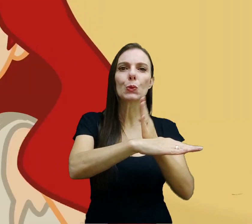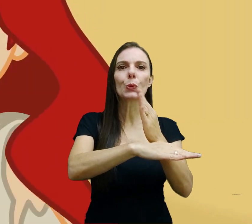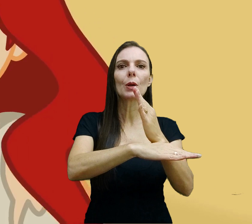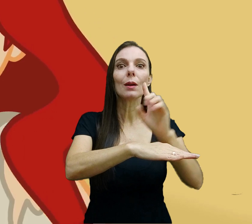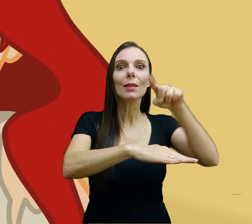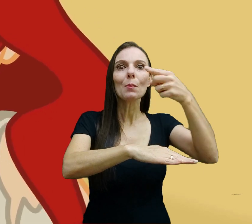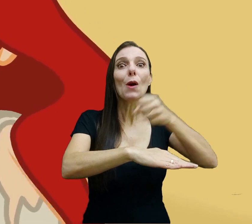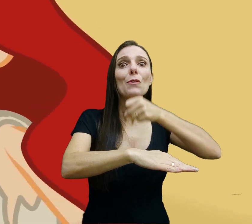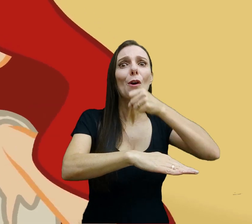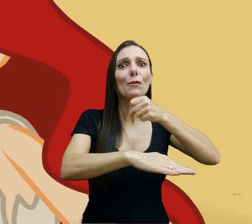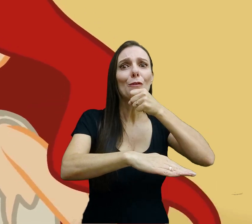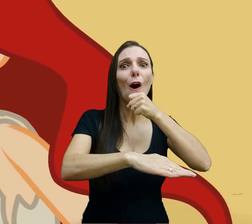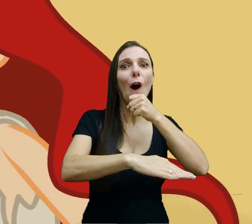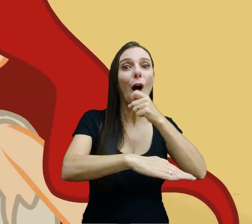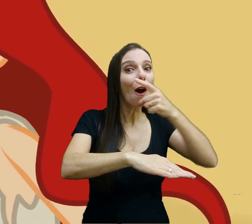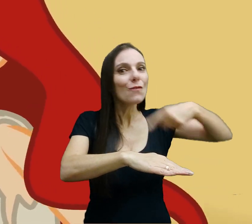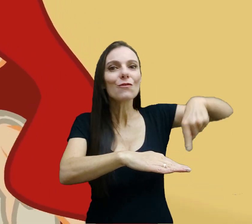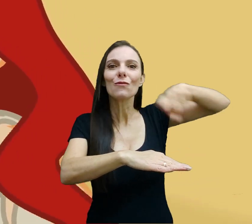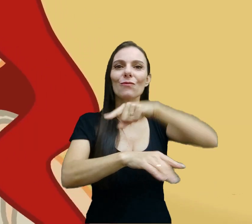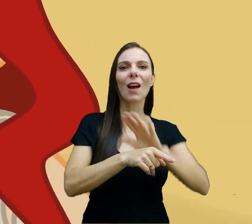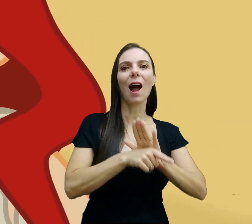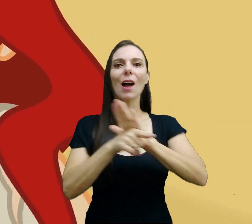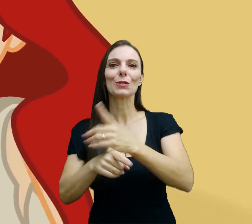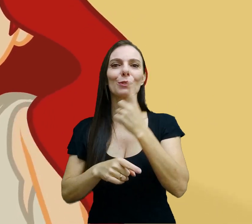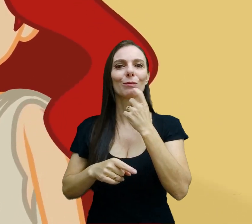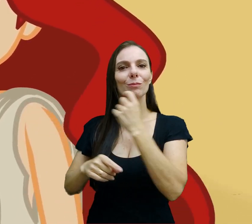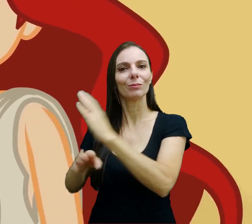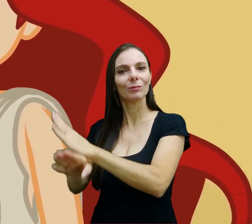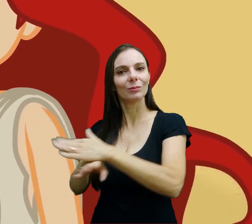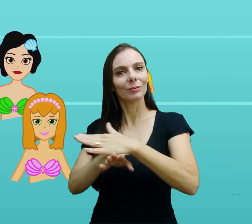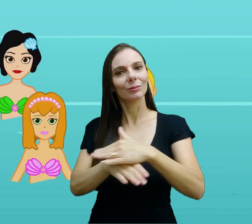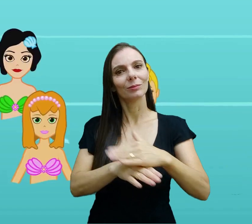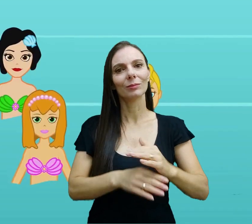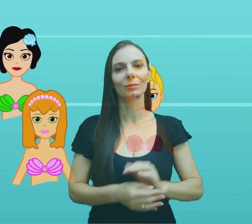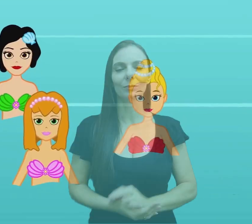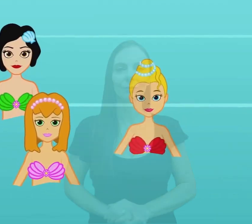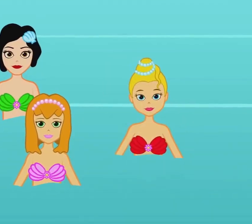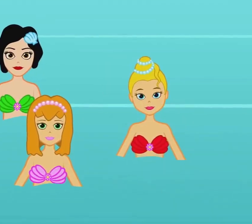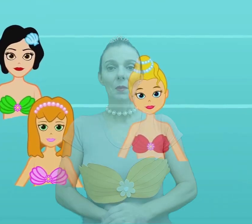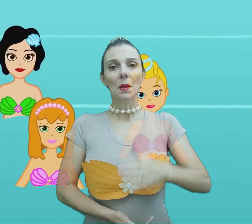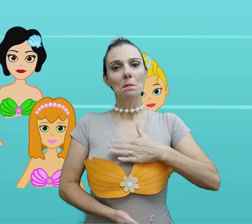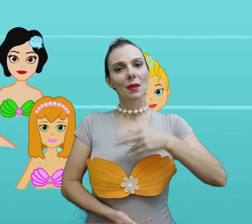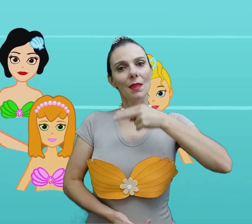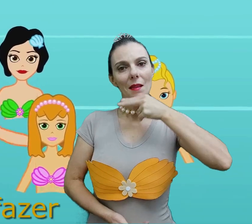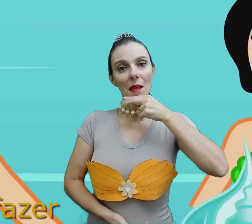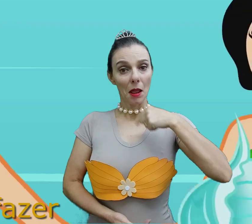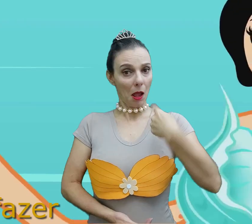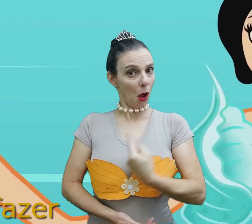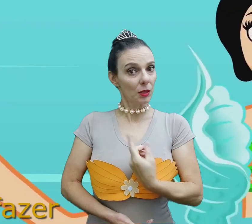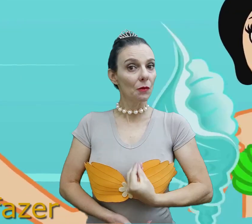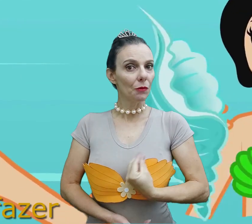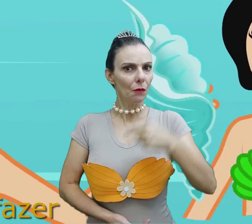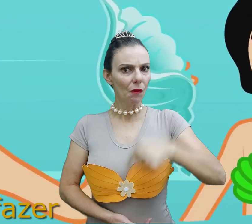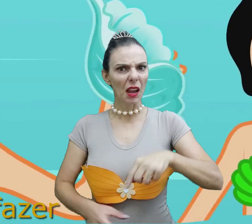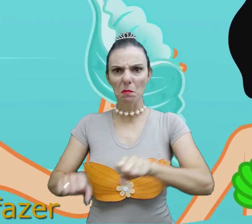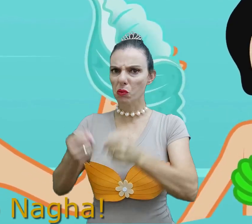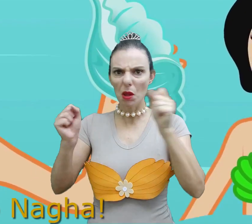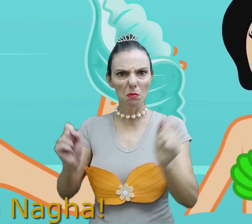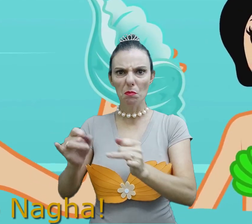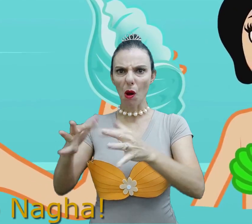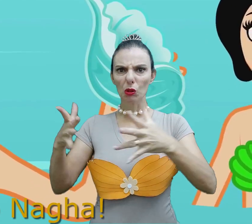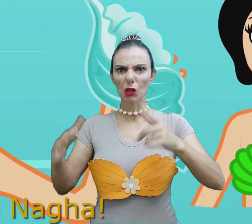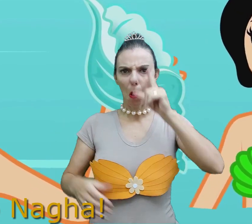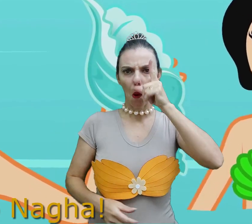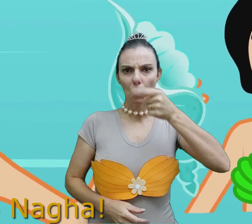à terra e em seguida a sua avó. Elas estavam lá para ajudar Ariel. Minha neta, estamos aqui para desfazer